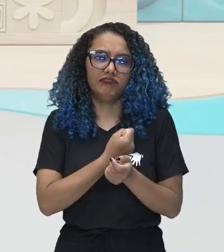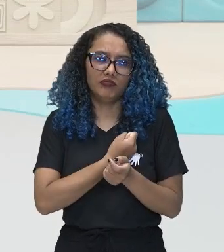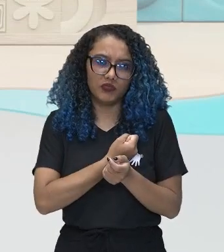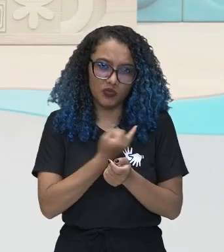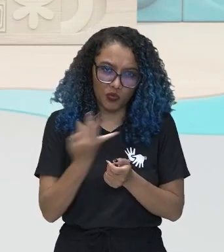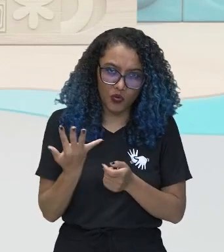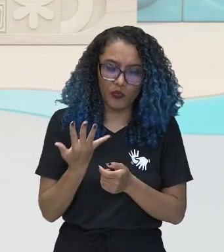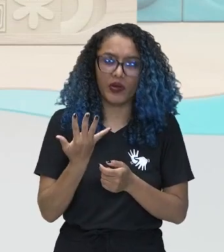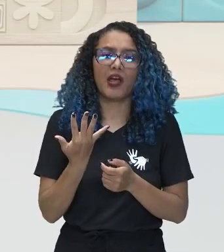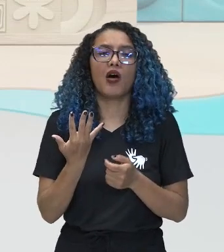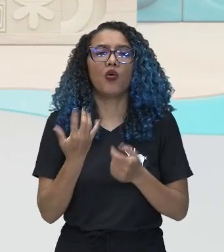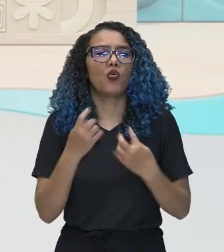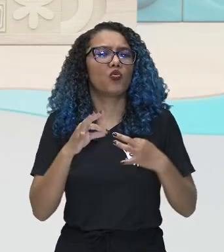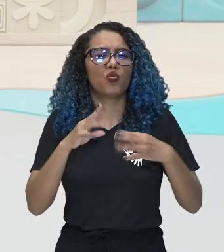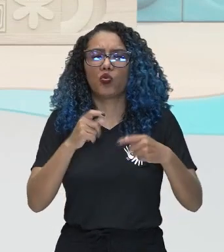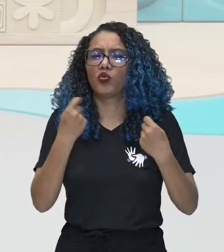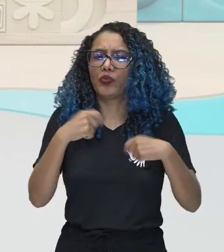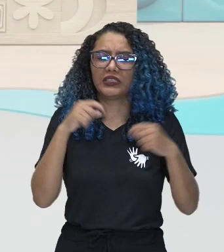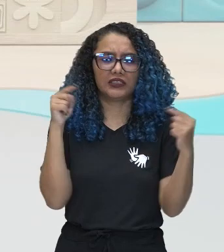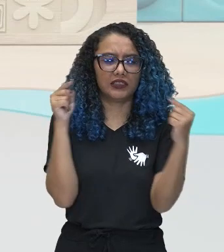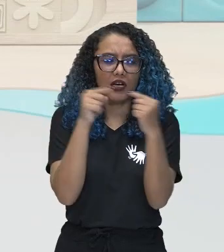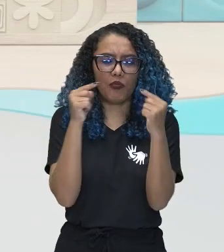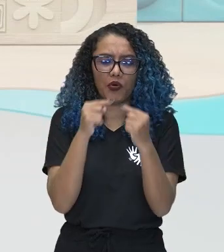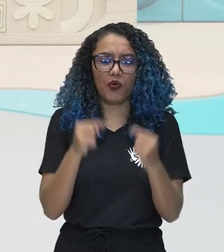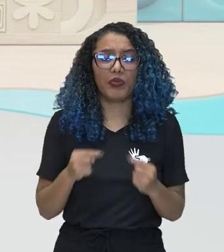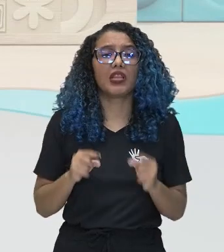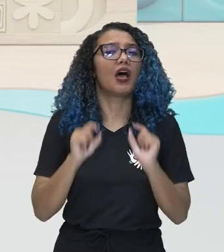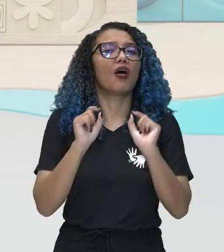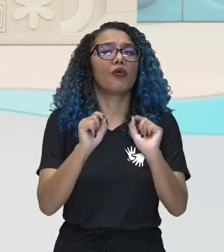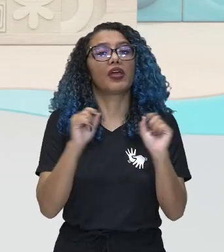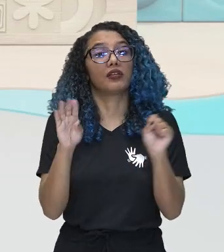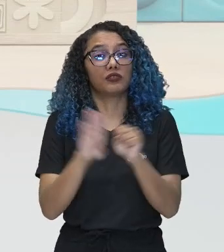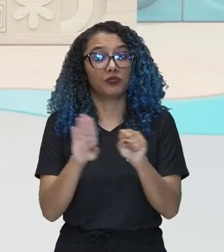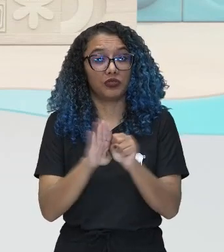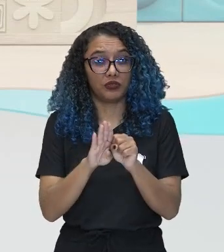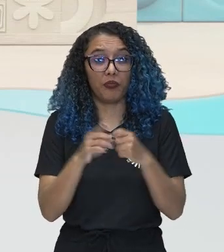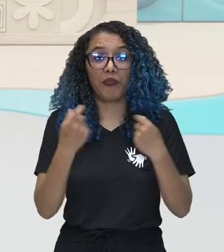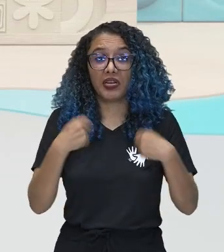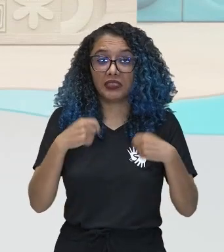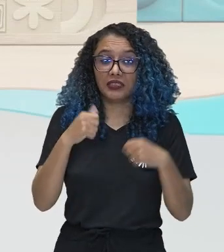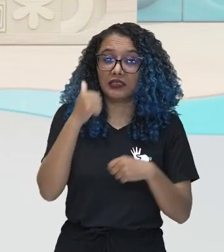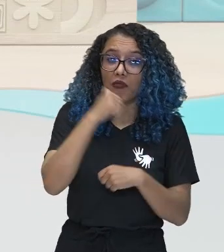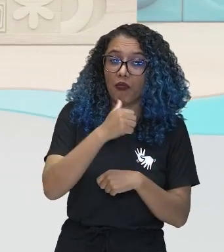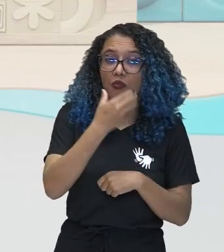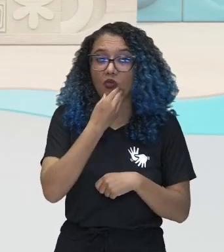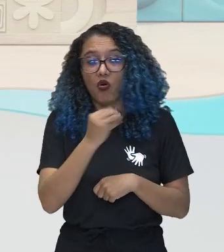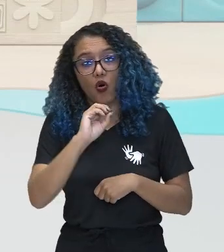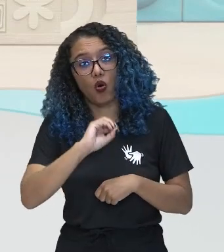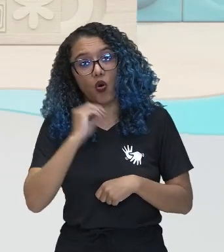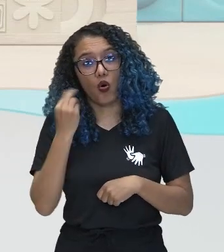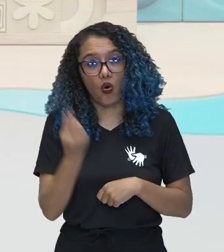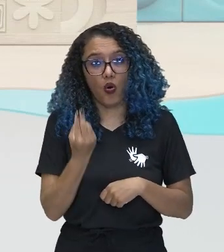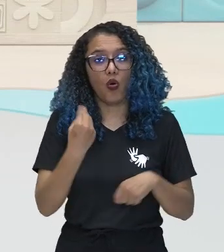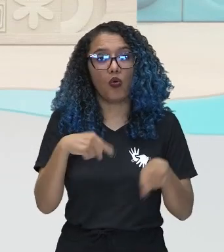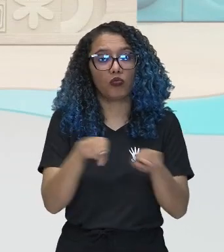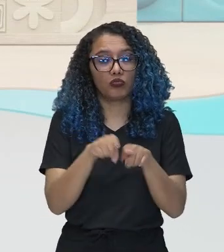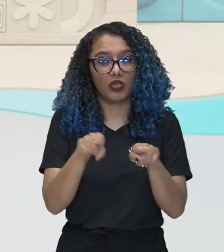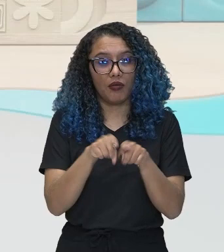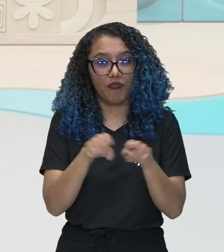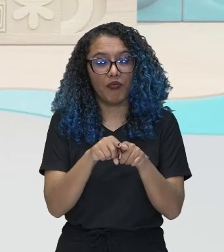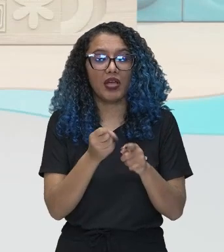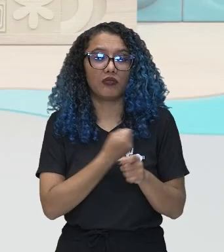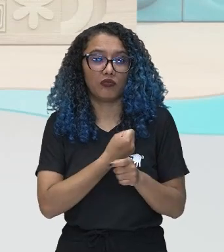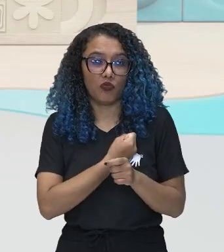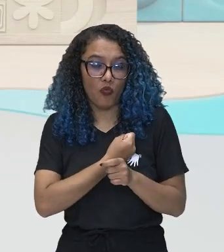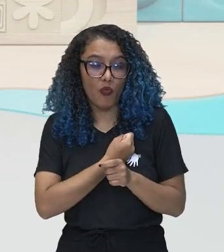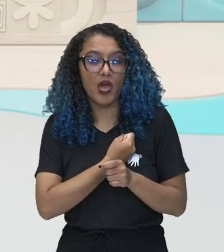vão concordar com o substantivo, vão concordar ali em gênero, feminino, masculino, em número singular